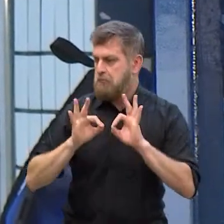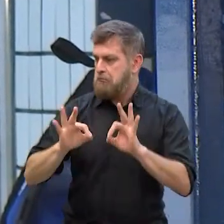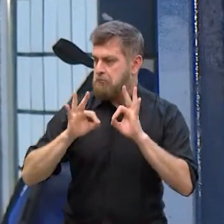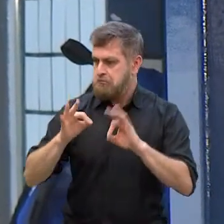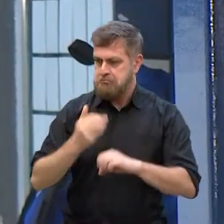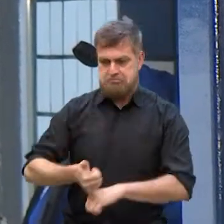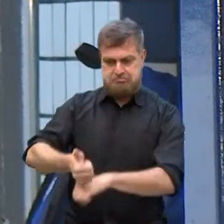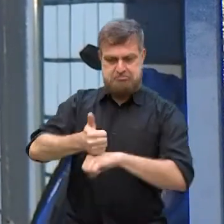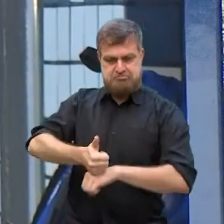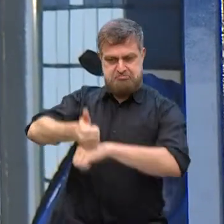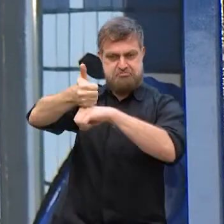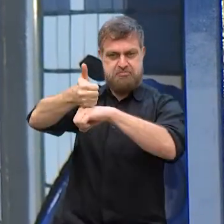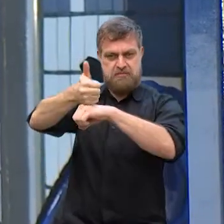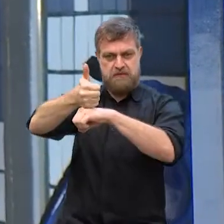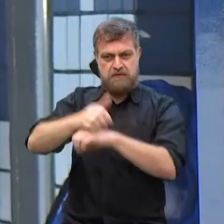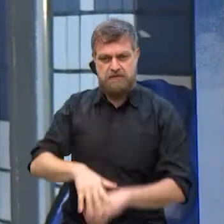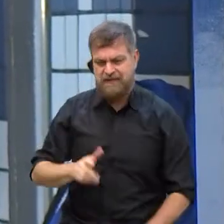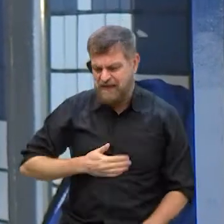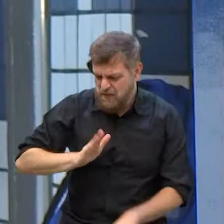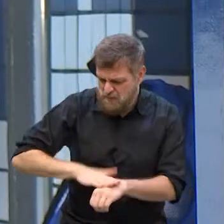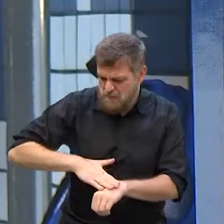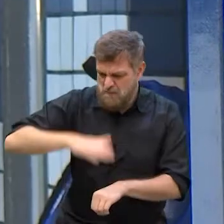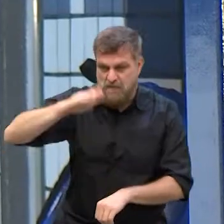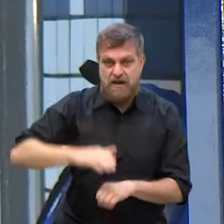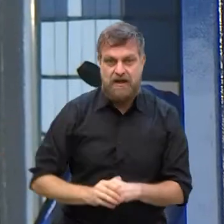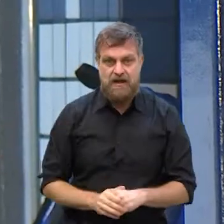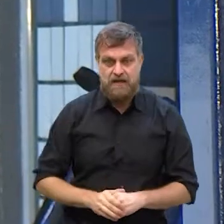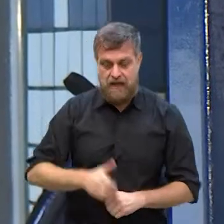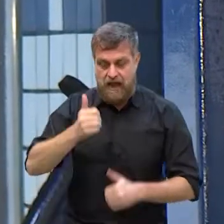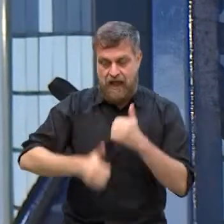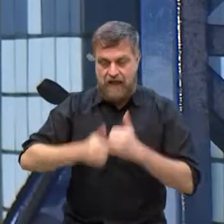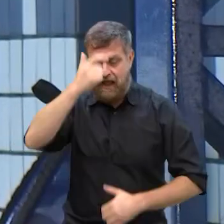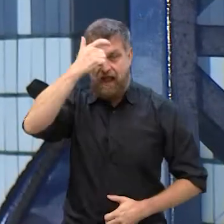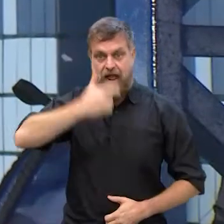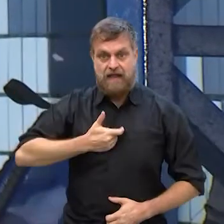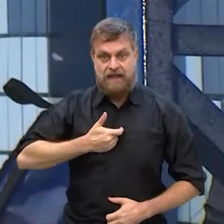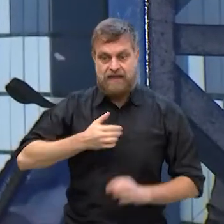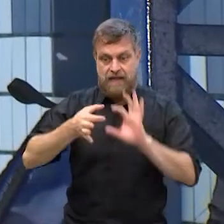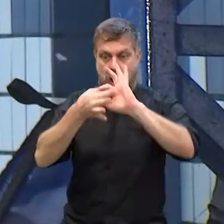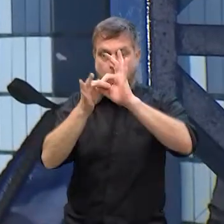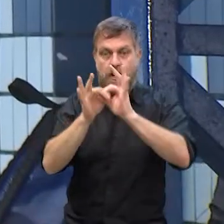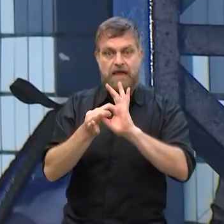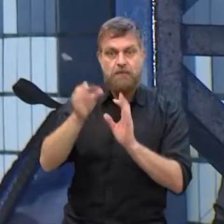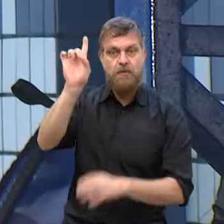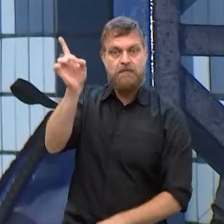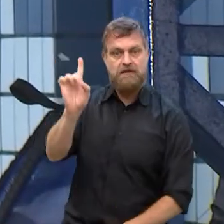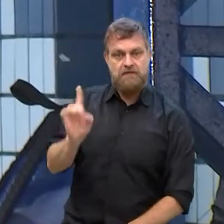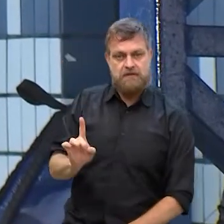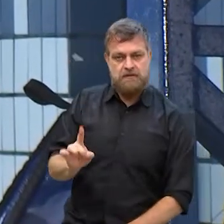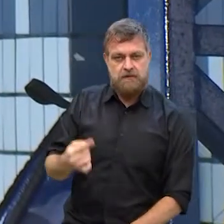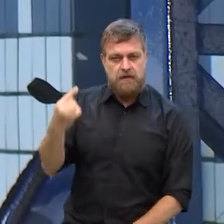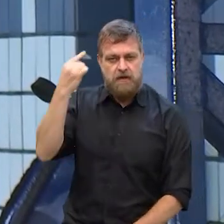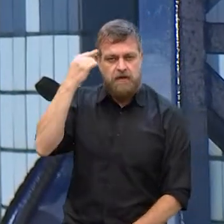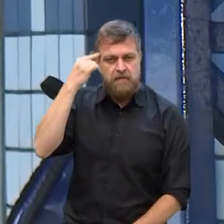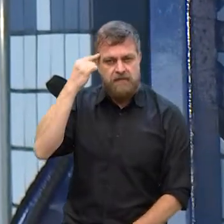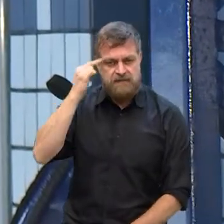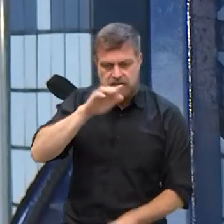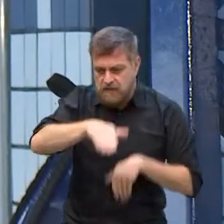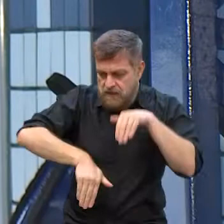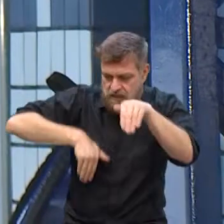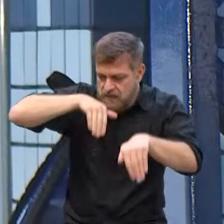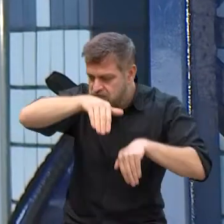pódios, medalhas. É o maior atleta paralímpico brasileiro da história. Pensa em uma prova da